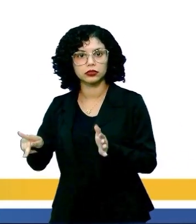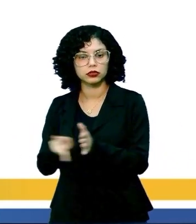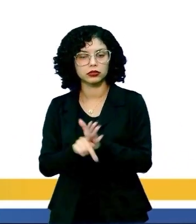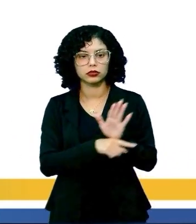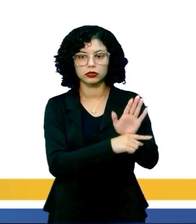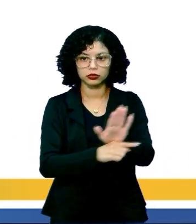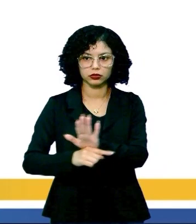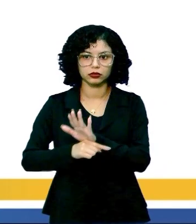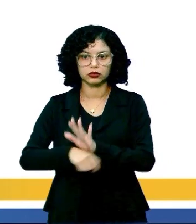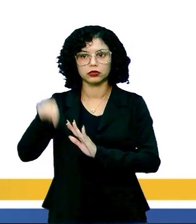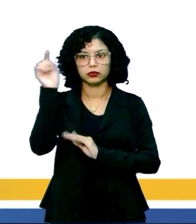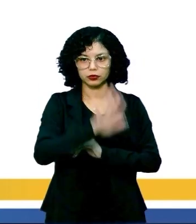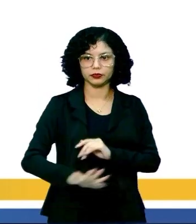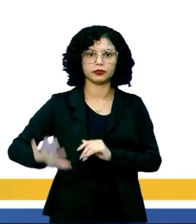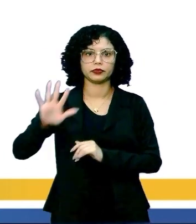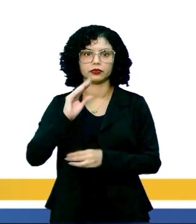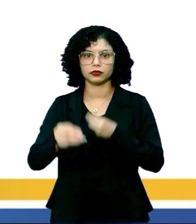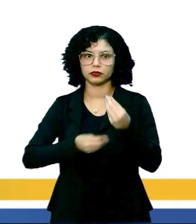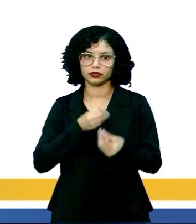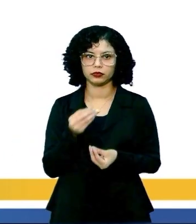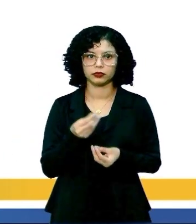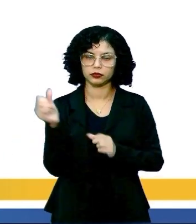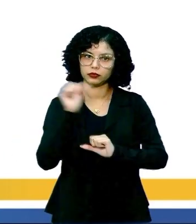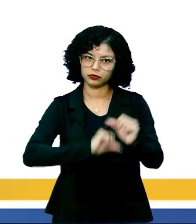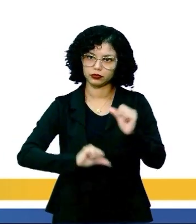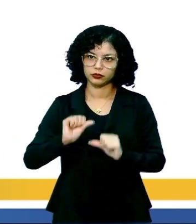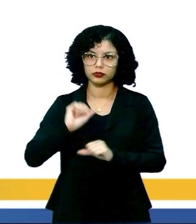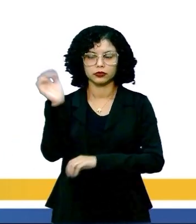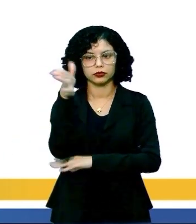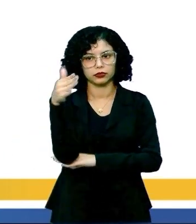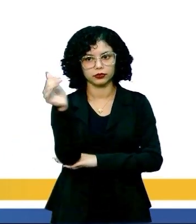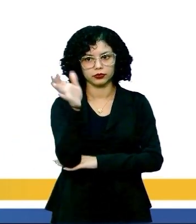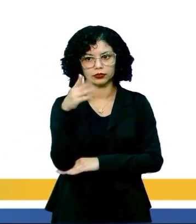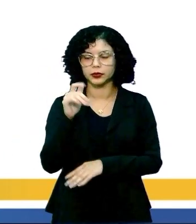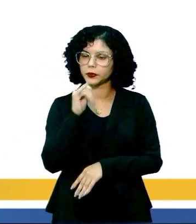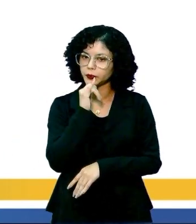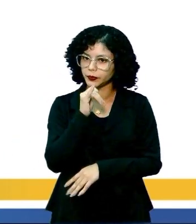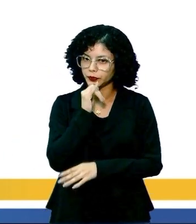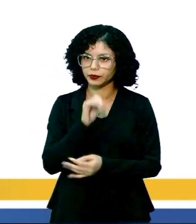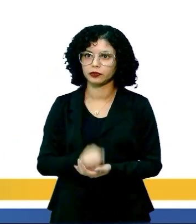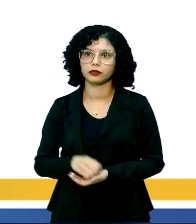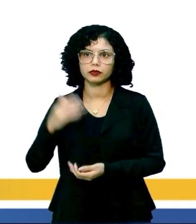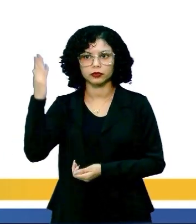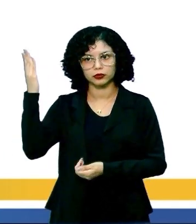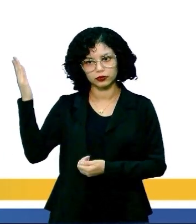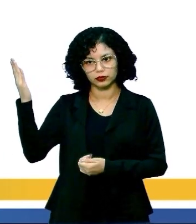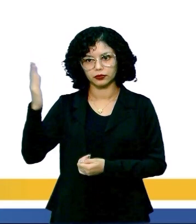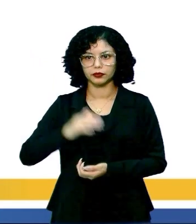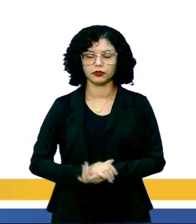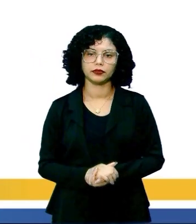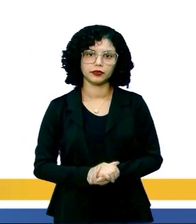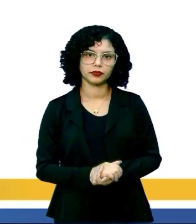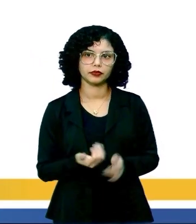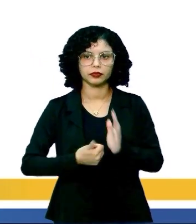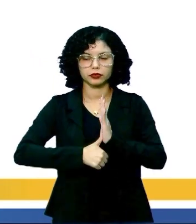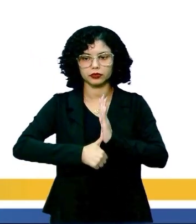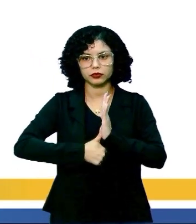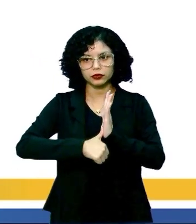representam uma nação, como a troca da bandeira, por exemplo. Aí do lado a gente está tendo uma